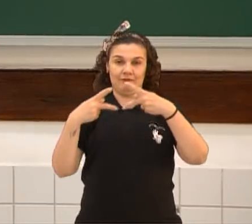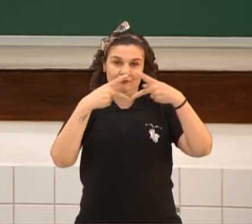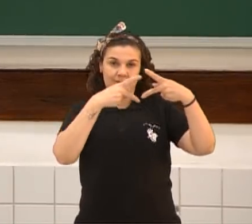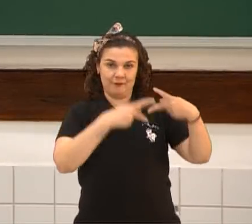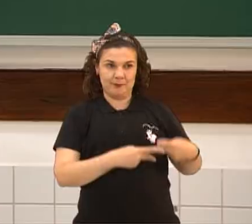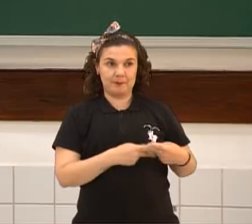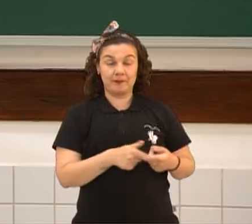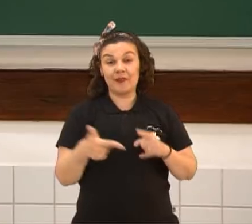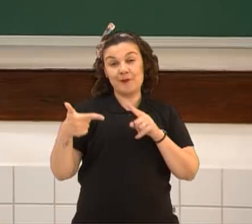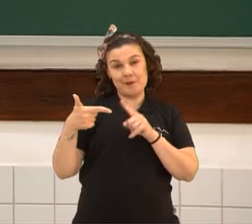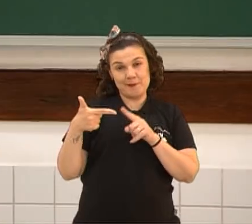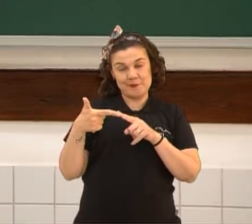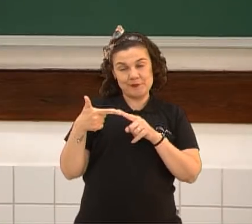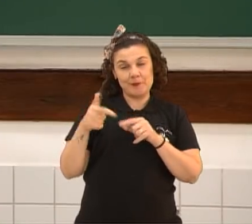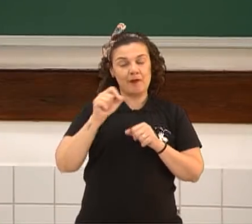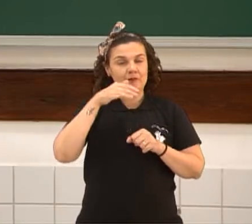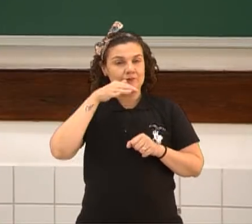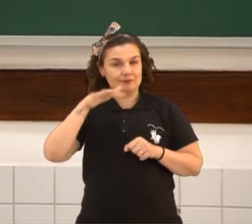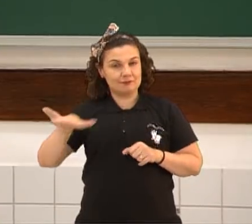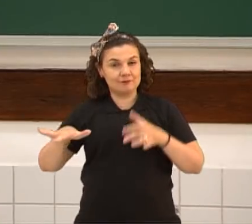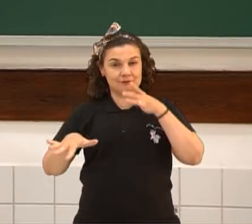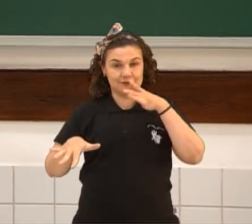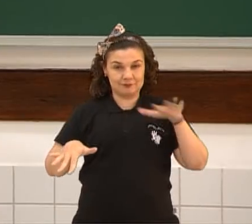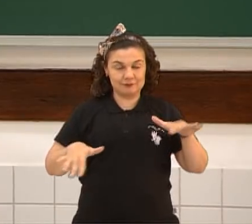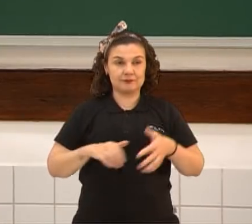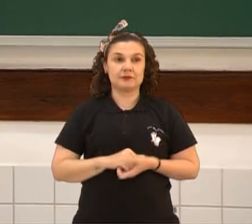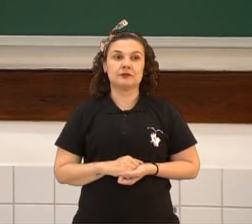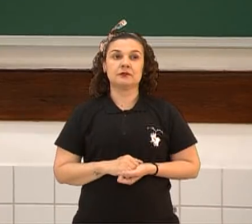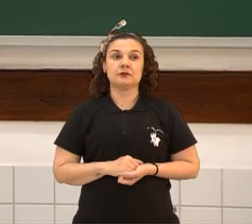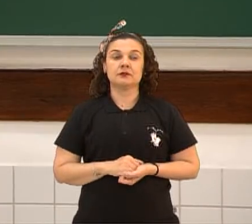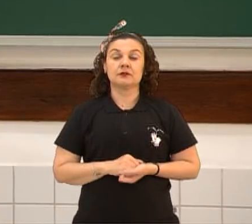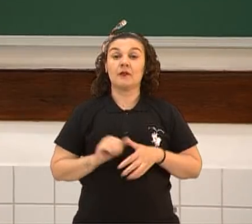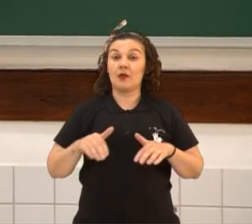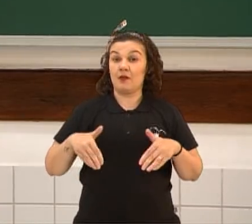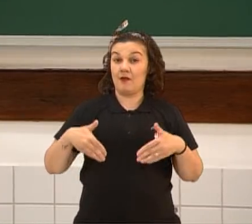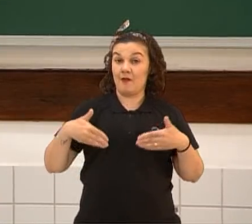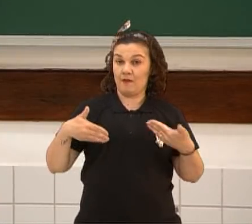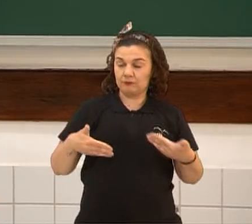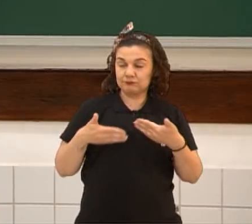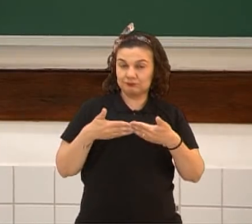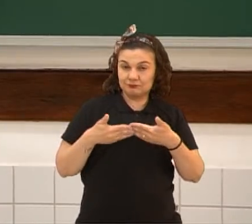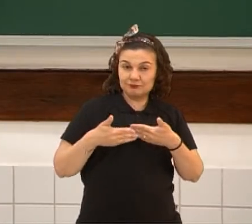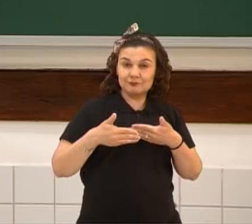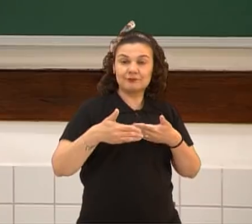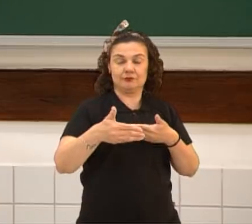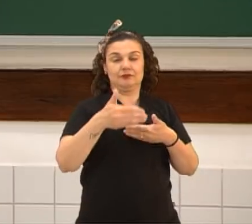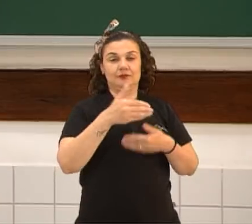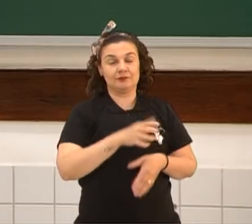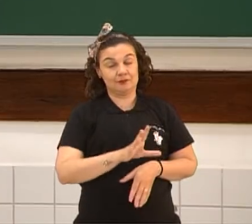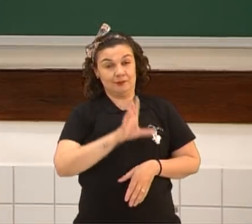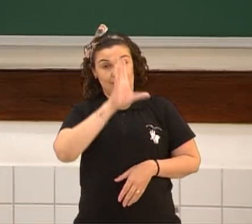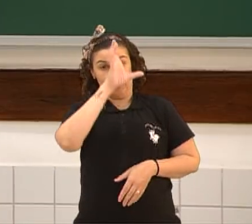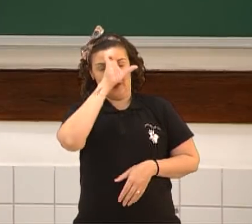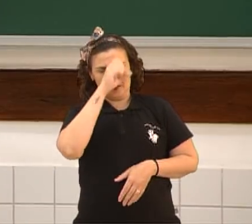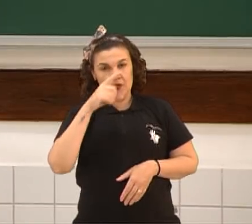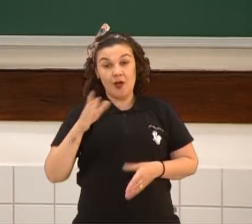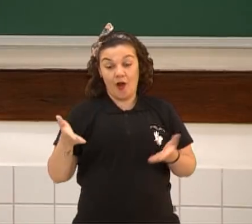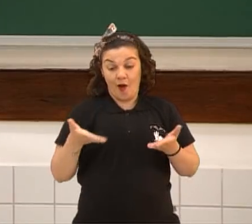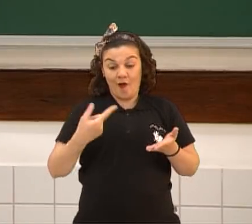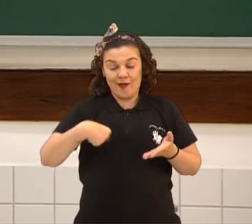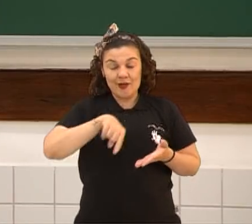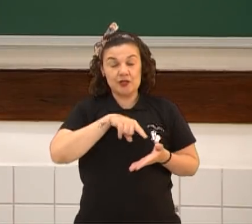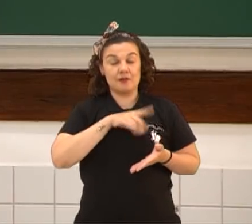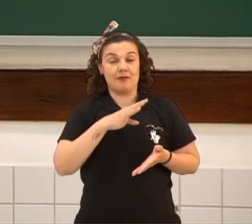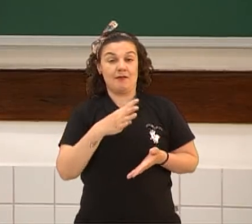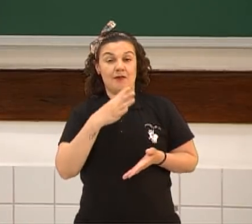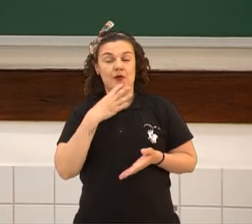temos o segundo recurso, que é a onomatopeia. Então, para aprofundarmos ainda mais no conhecimento, estamos